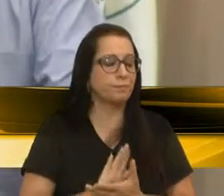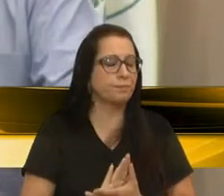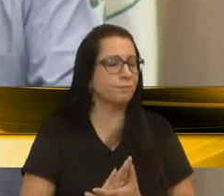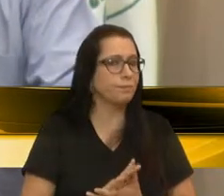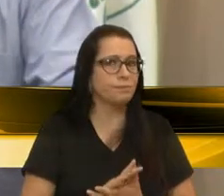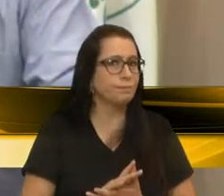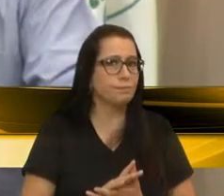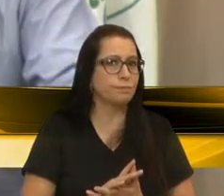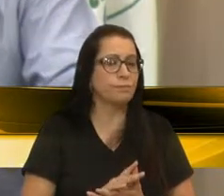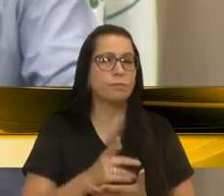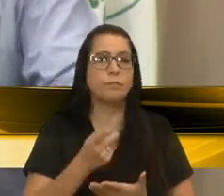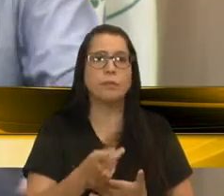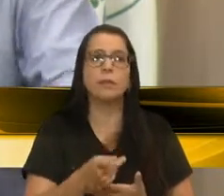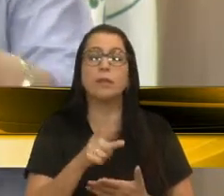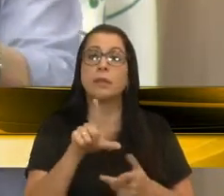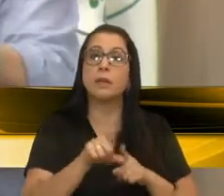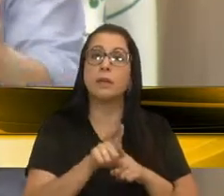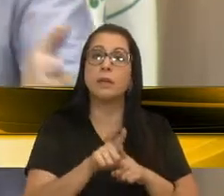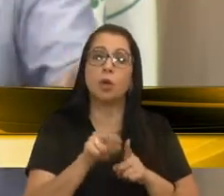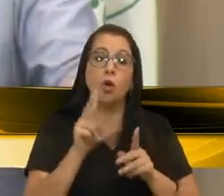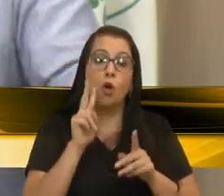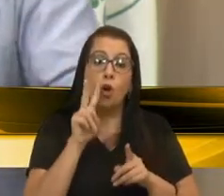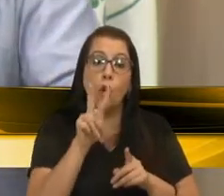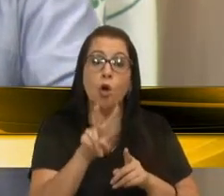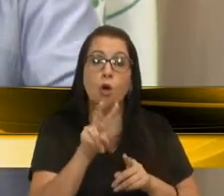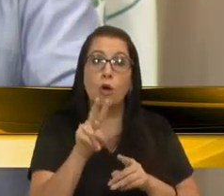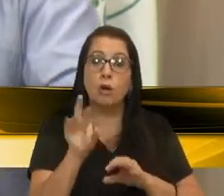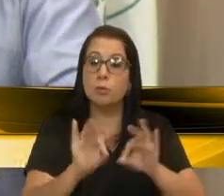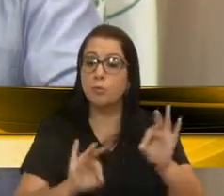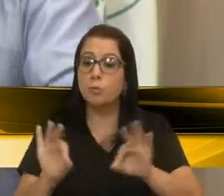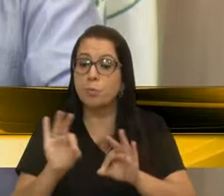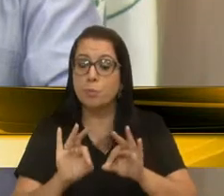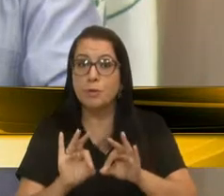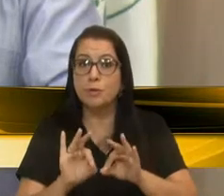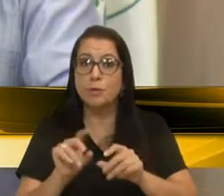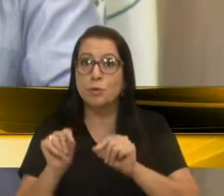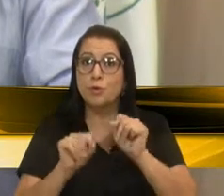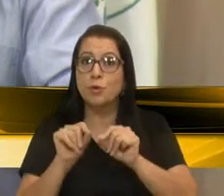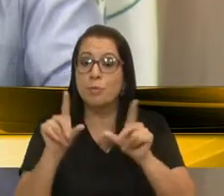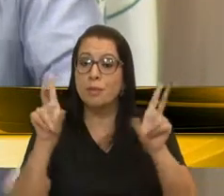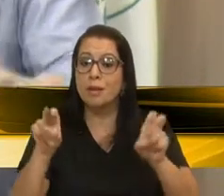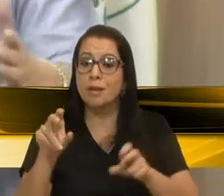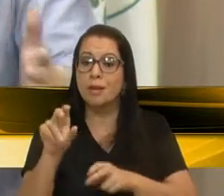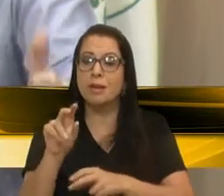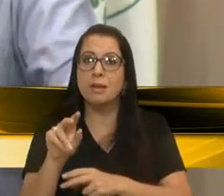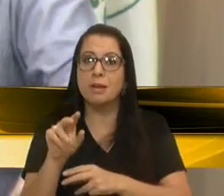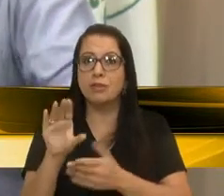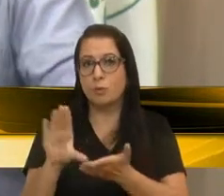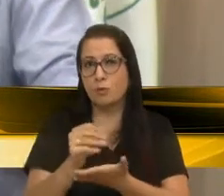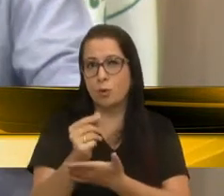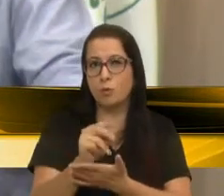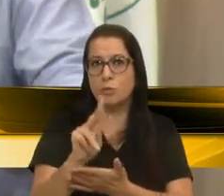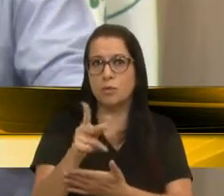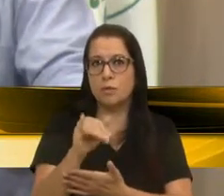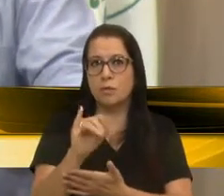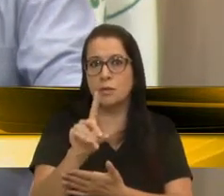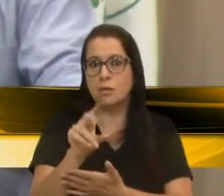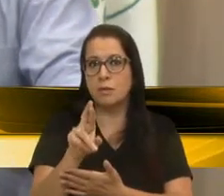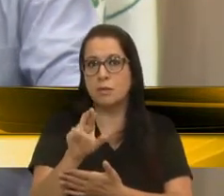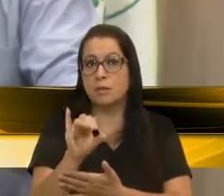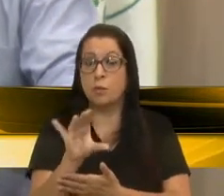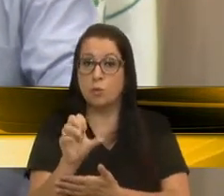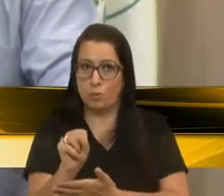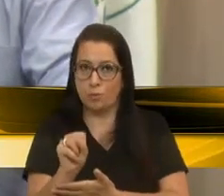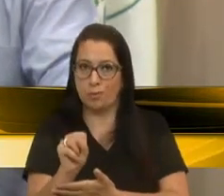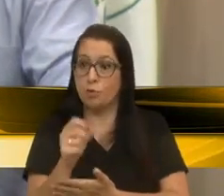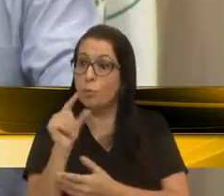da nossa parte, é que olhem o plano diretor de recursos hídricos, né? E se discordam daquele